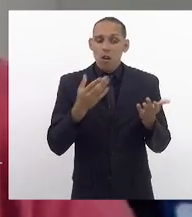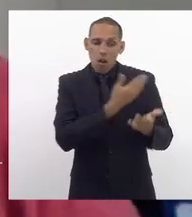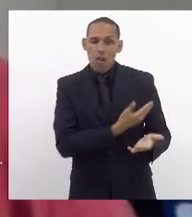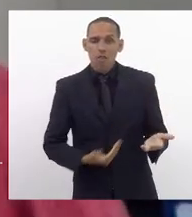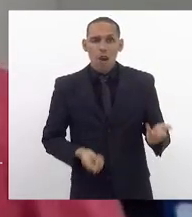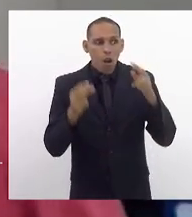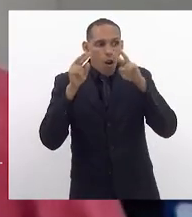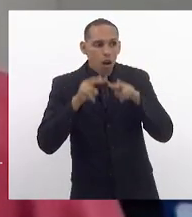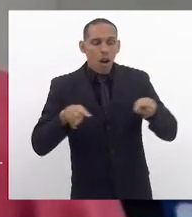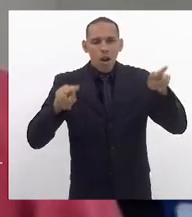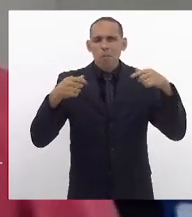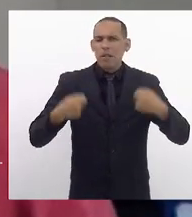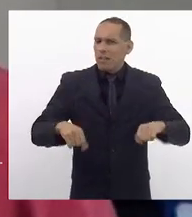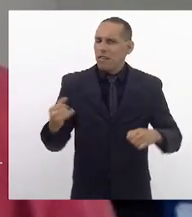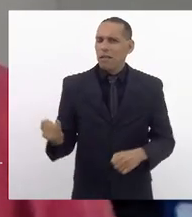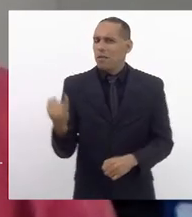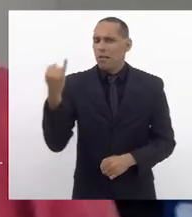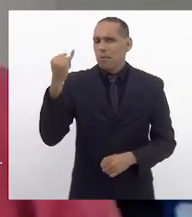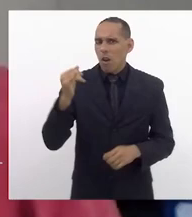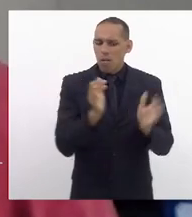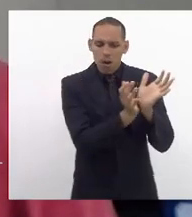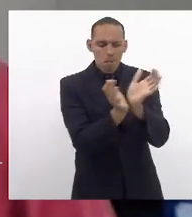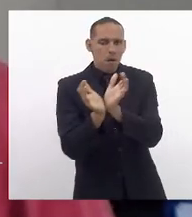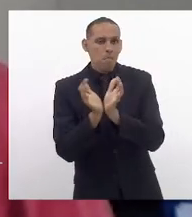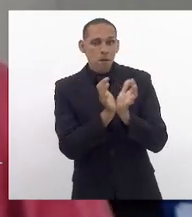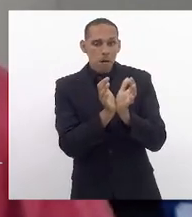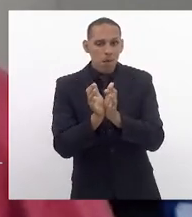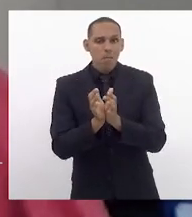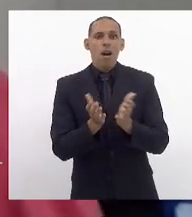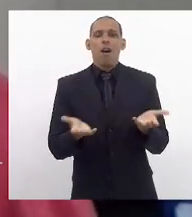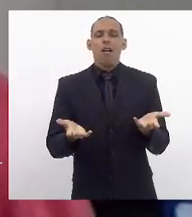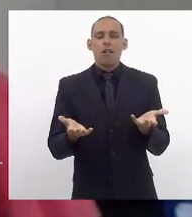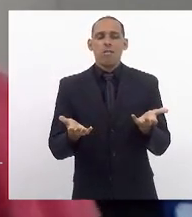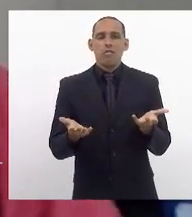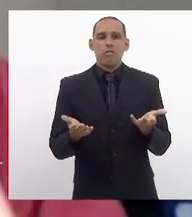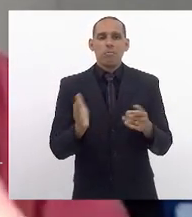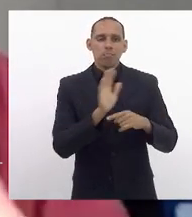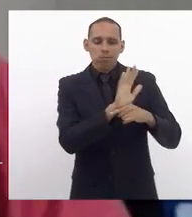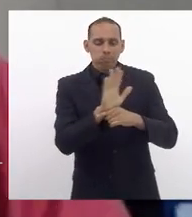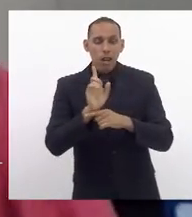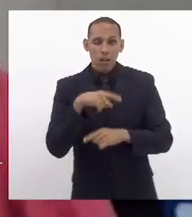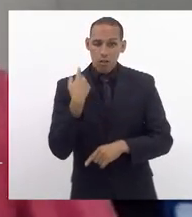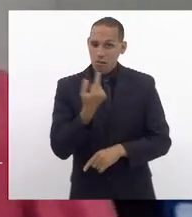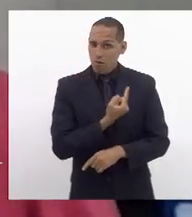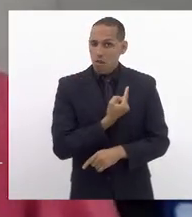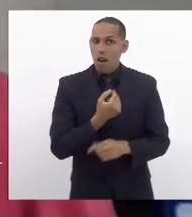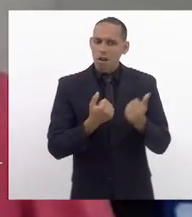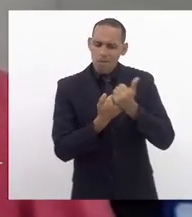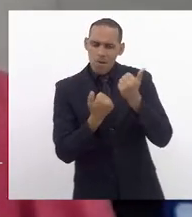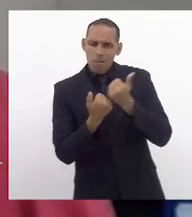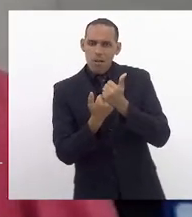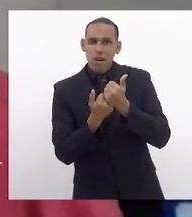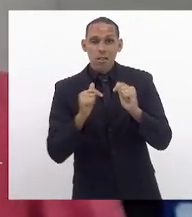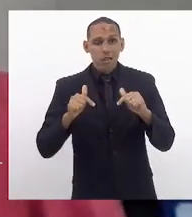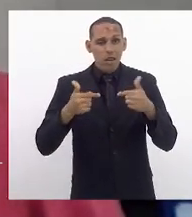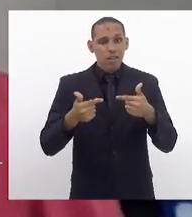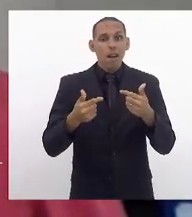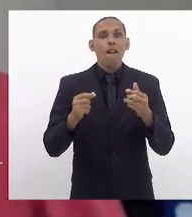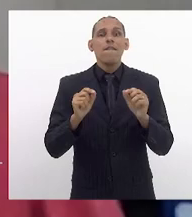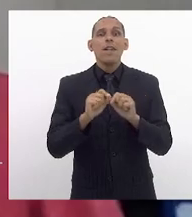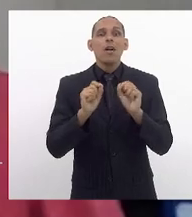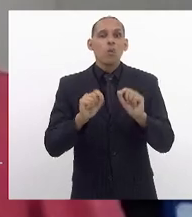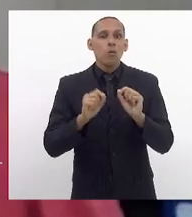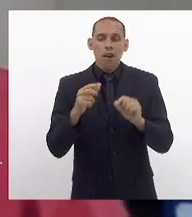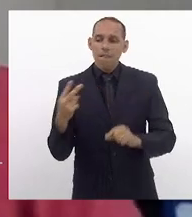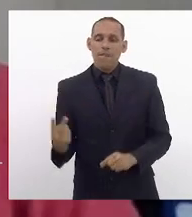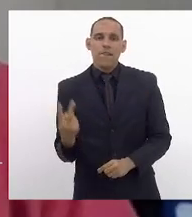com o conjunto das categorias do Estado do Rio de Janeiro. A gente tem apoiado todas as iniciativas de valorizar os